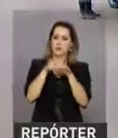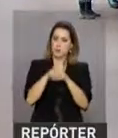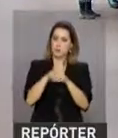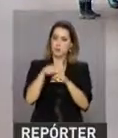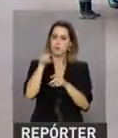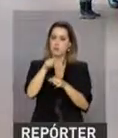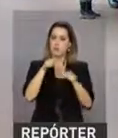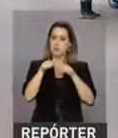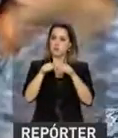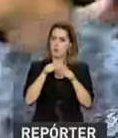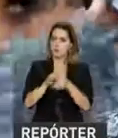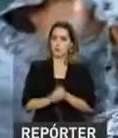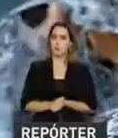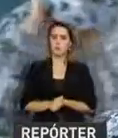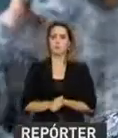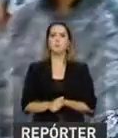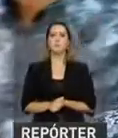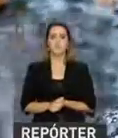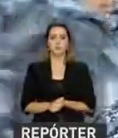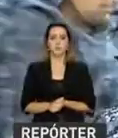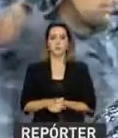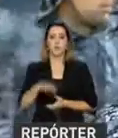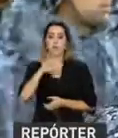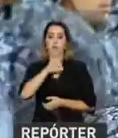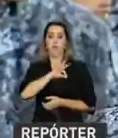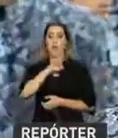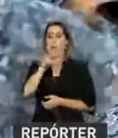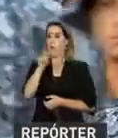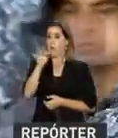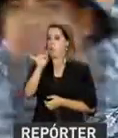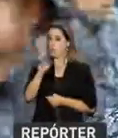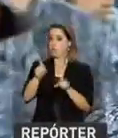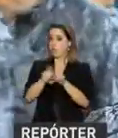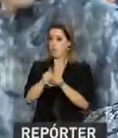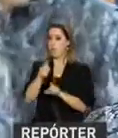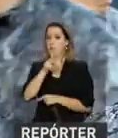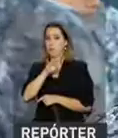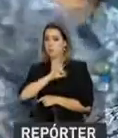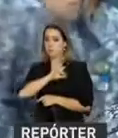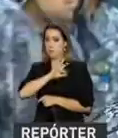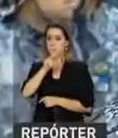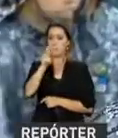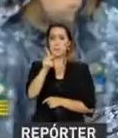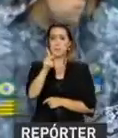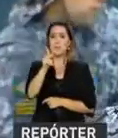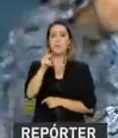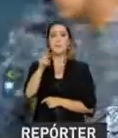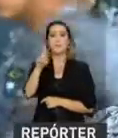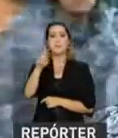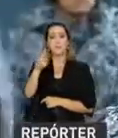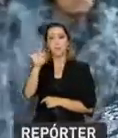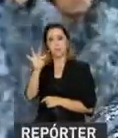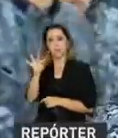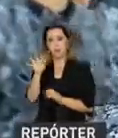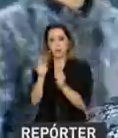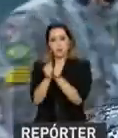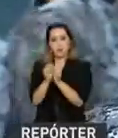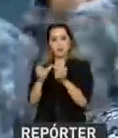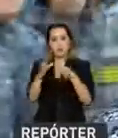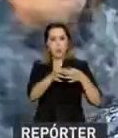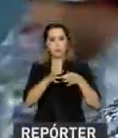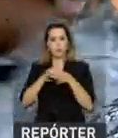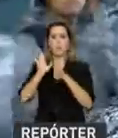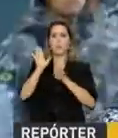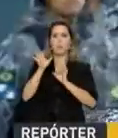policiais nesta operação. A Polícia Federal, Polícia Rodoviária Federal, com os demais órgãos, mediante